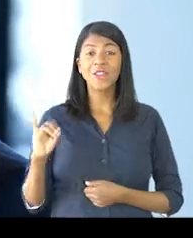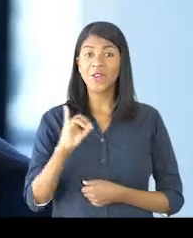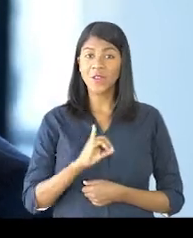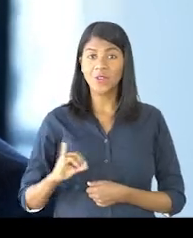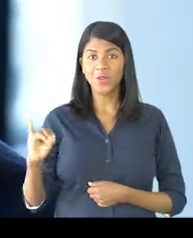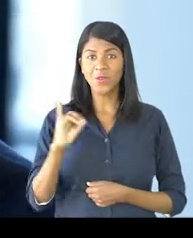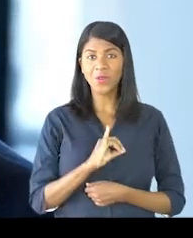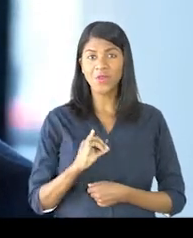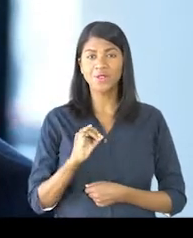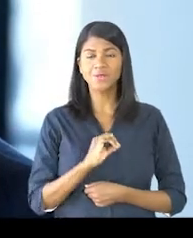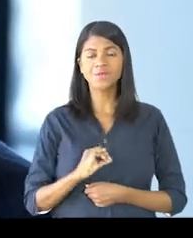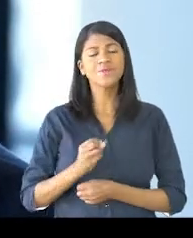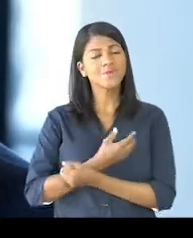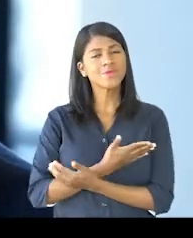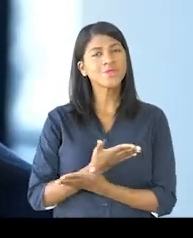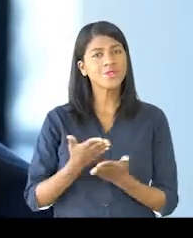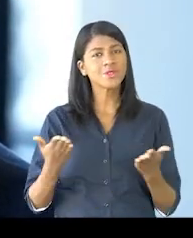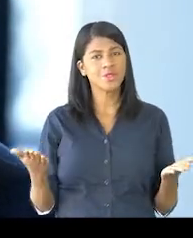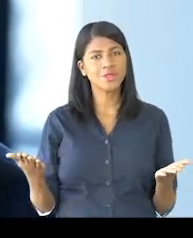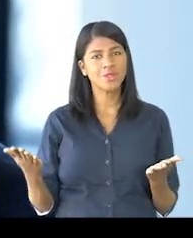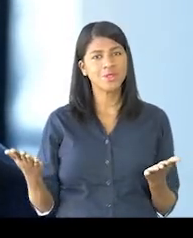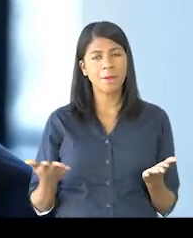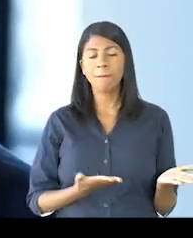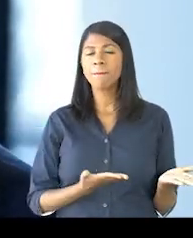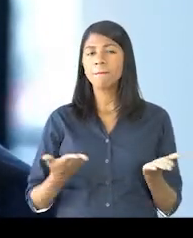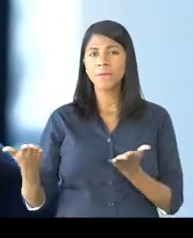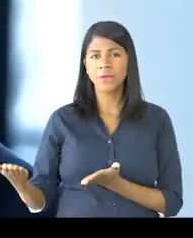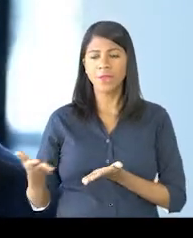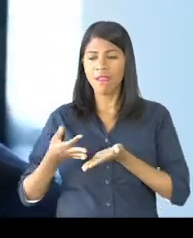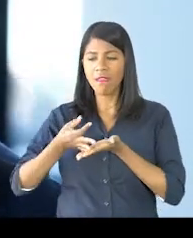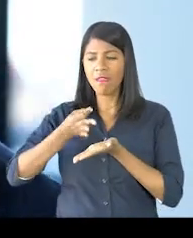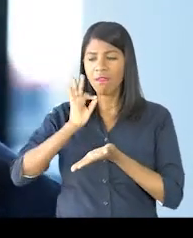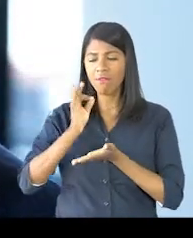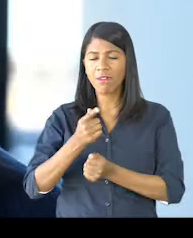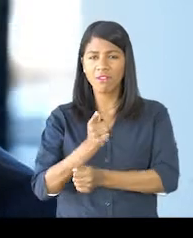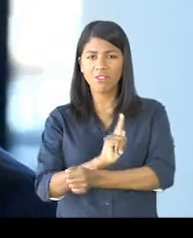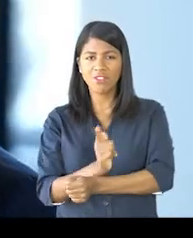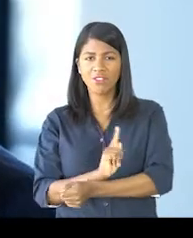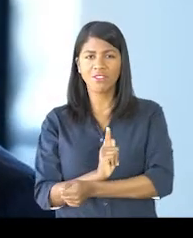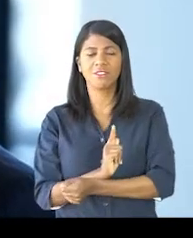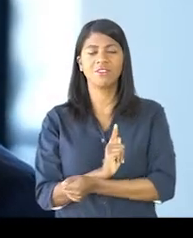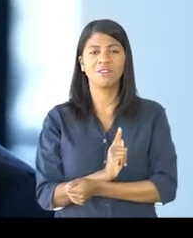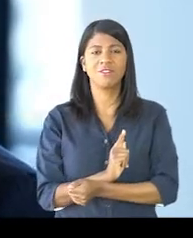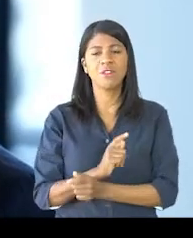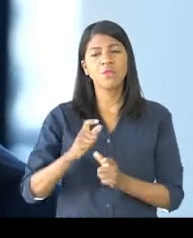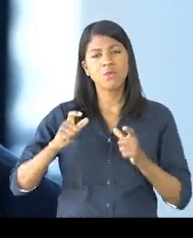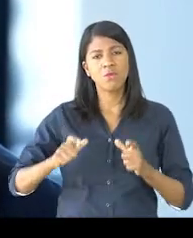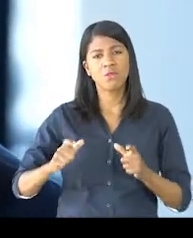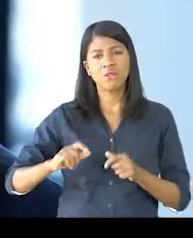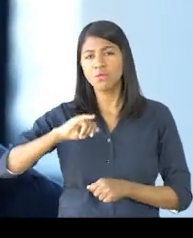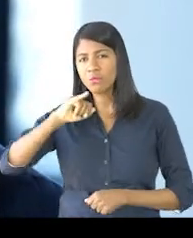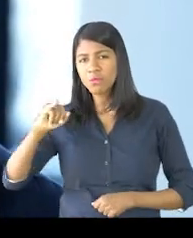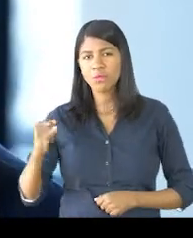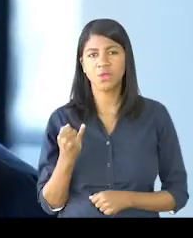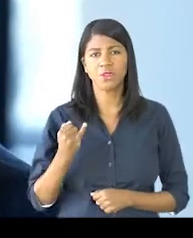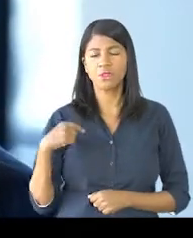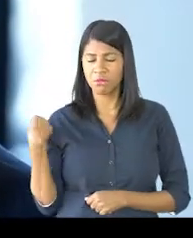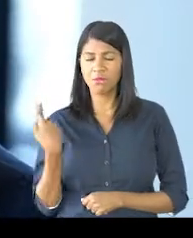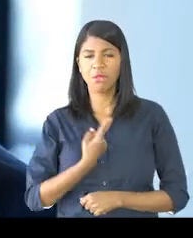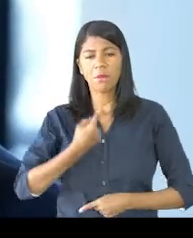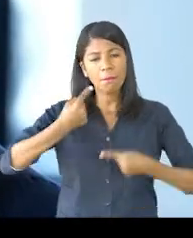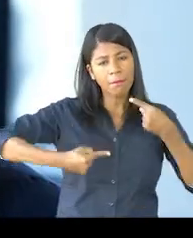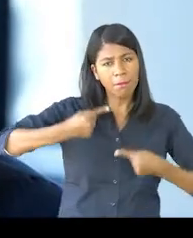Olá a todas e todos, bem-vindos ao Café e Gestão. Esse é um espaço de oportunidade para